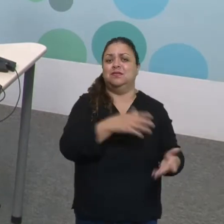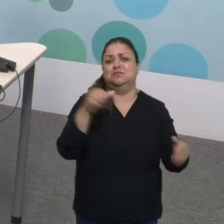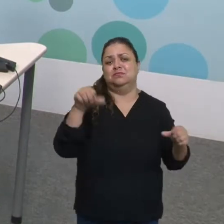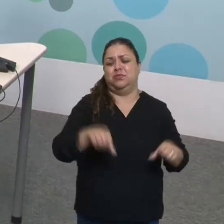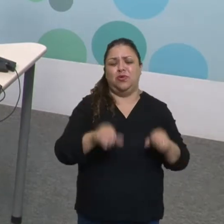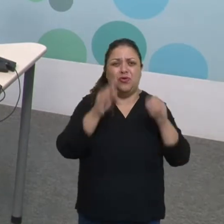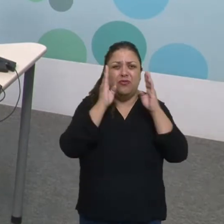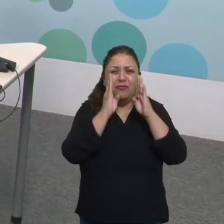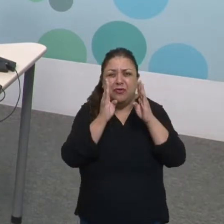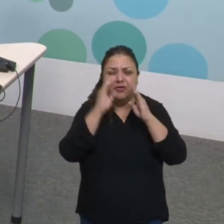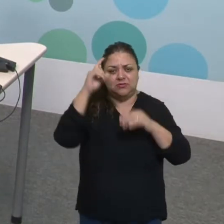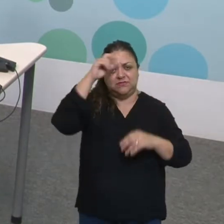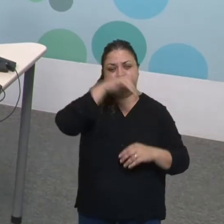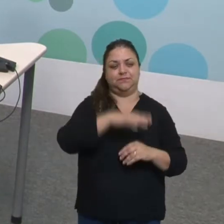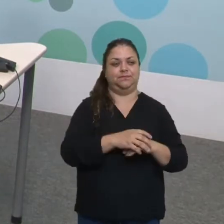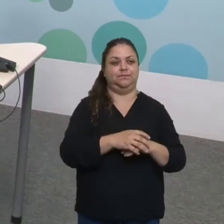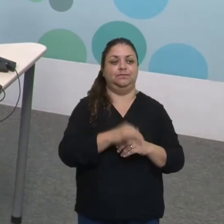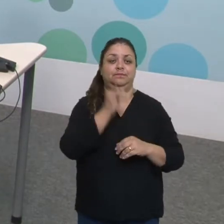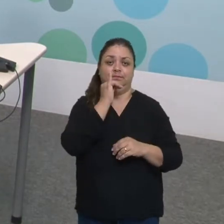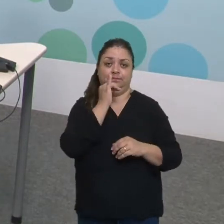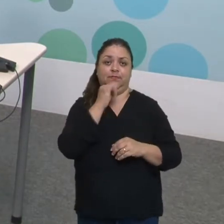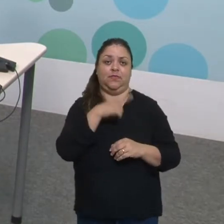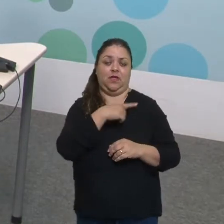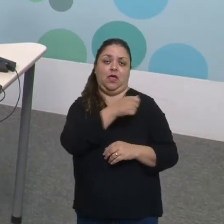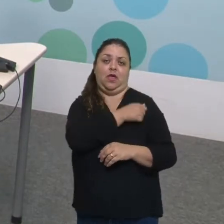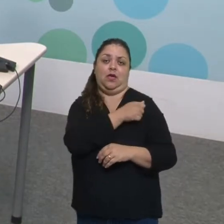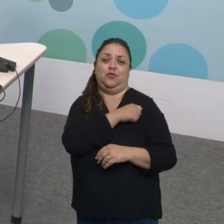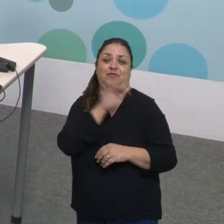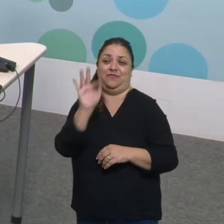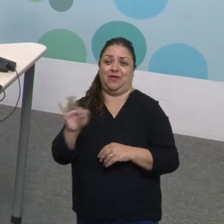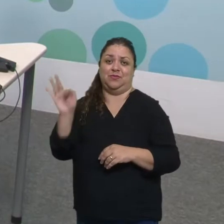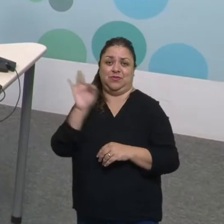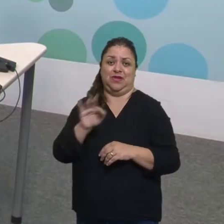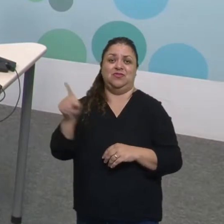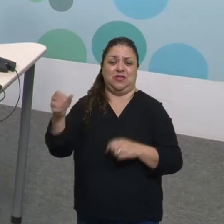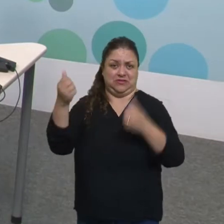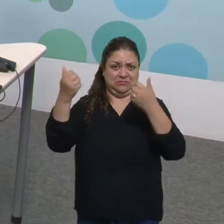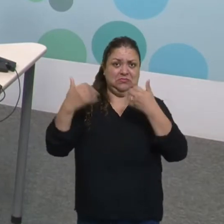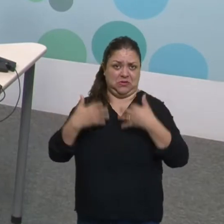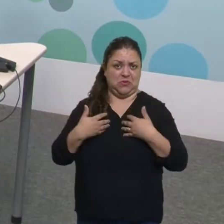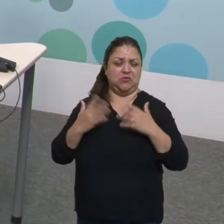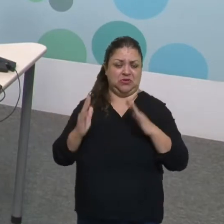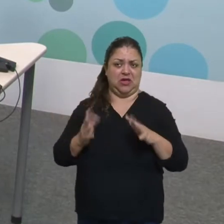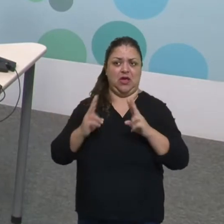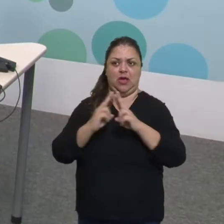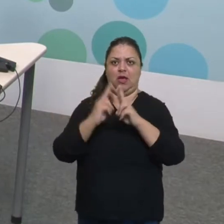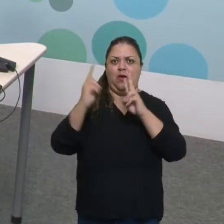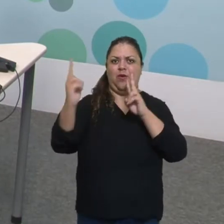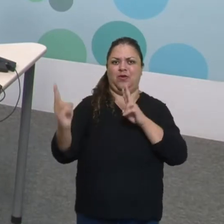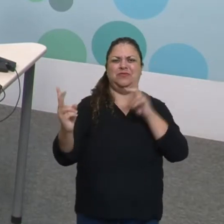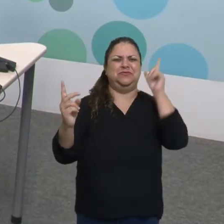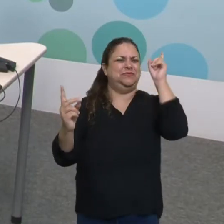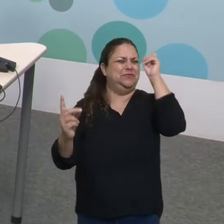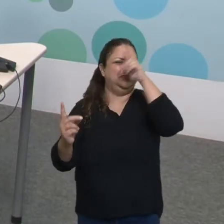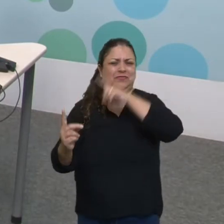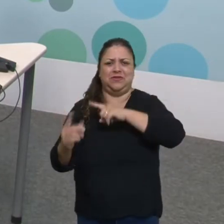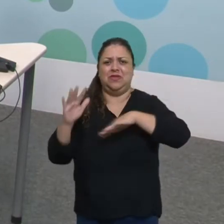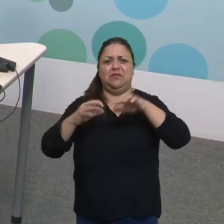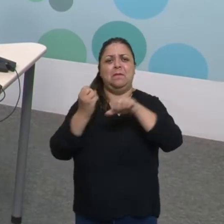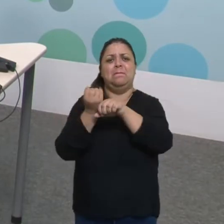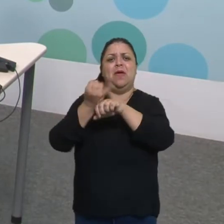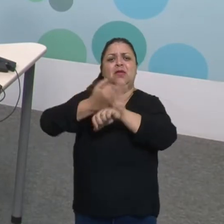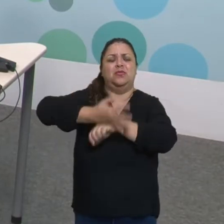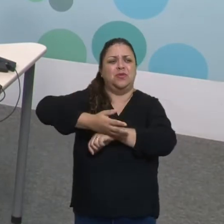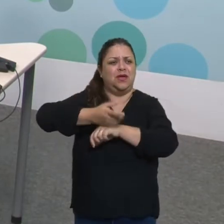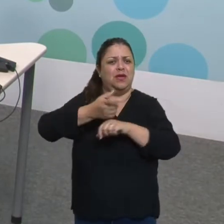tem estudante na universidade que menciona que as aulas online ele tem dificuldade de estudar tem adultos que vão estudar de madrugada